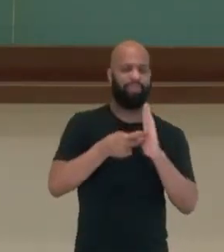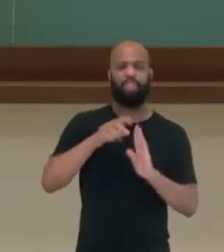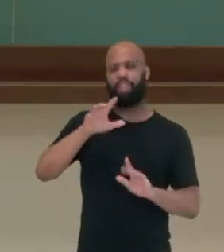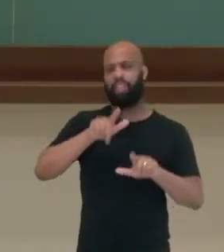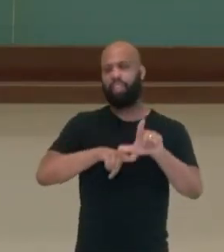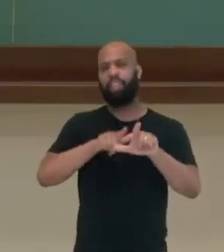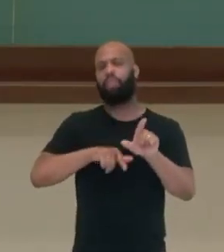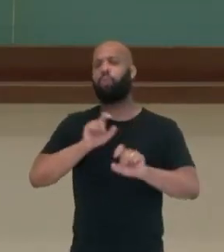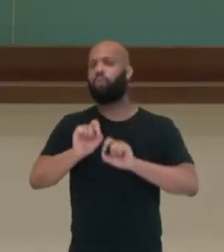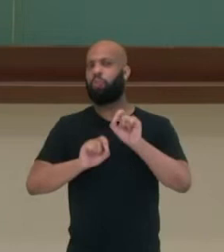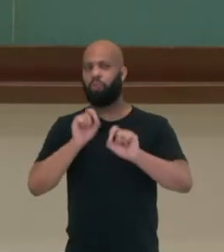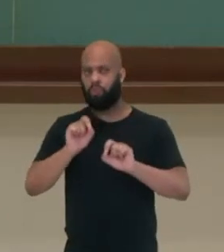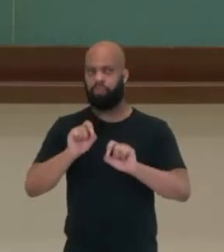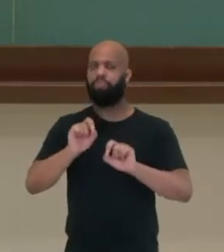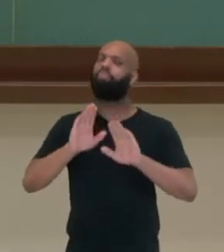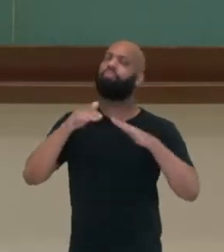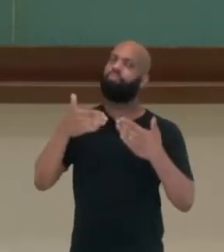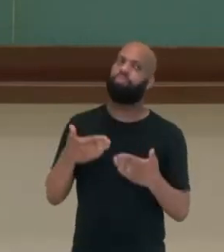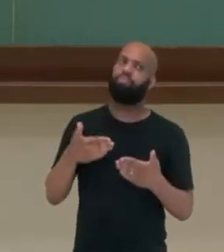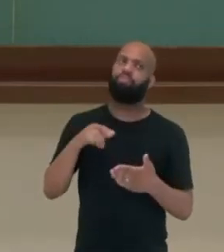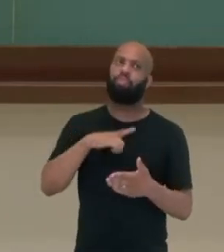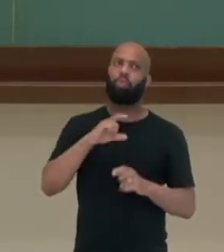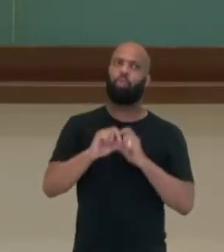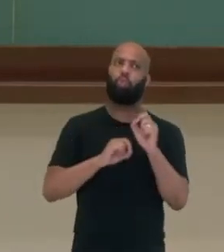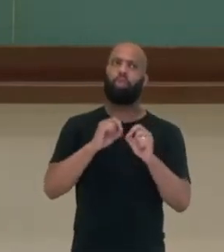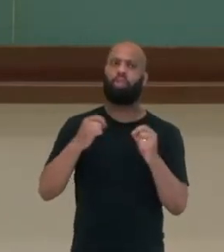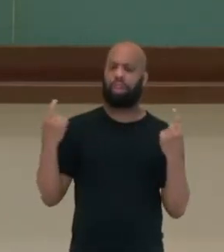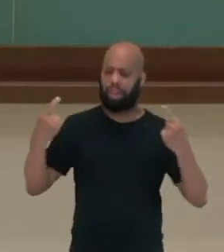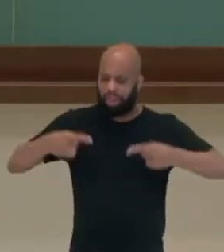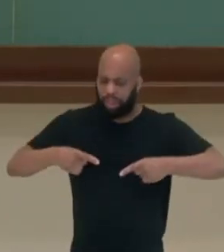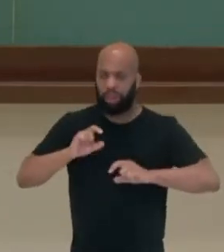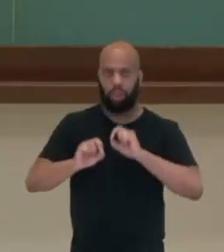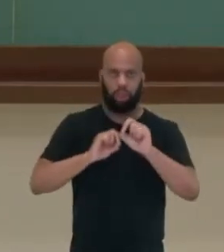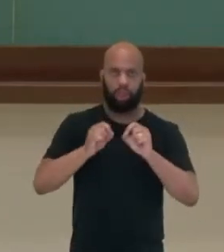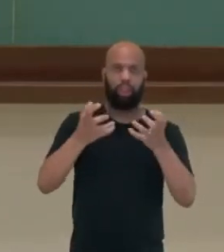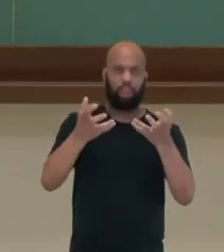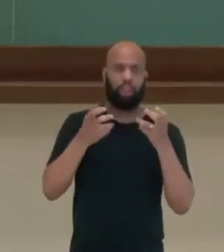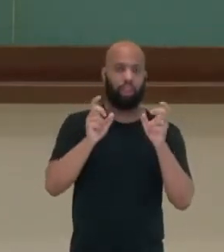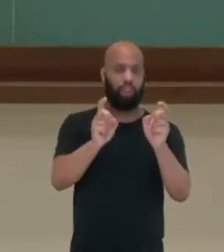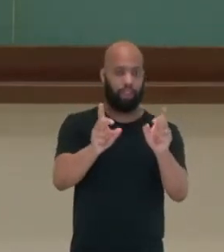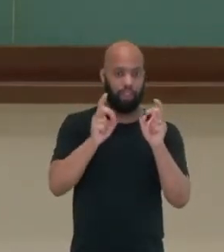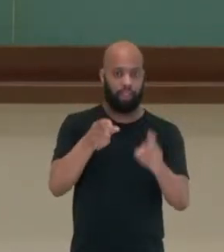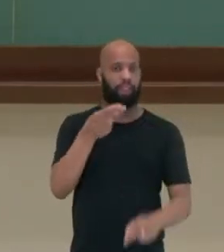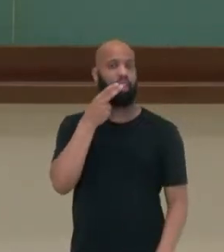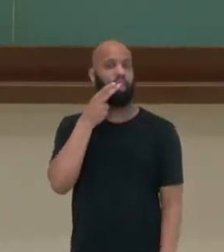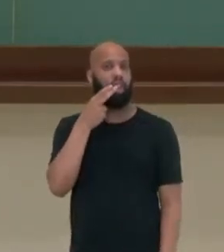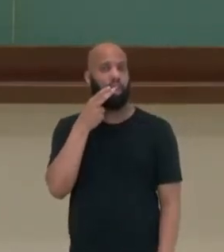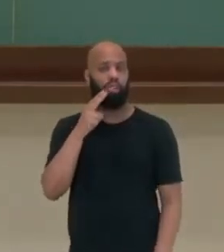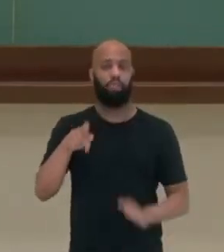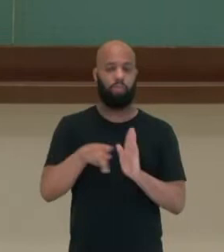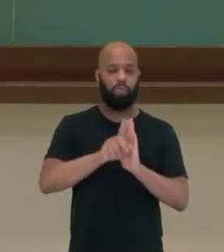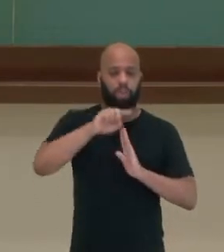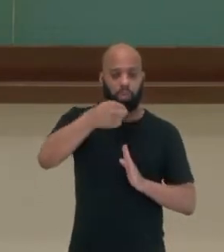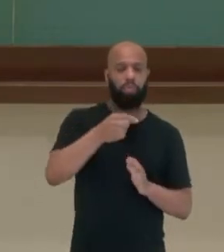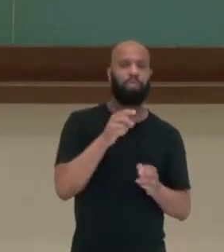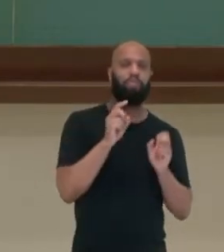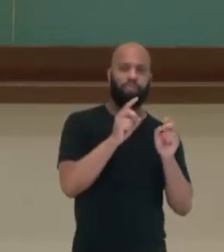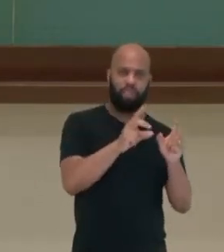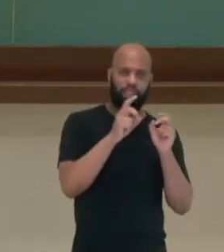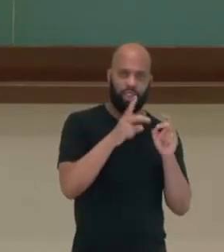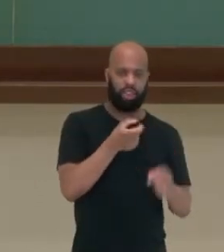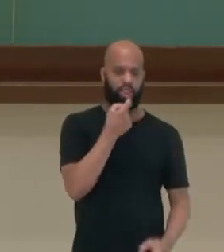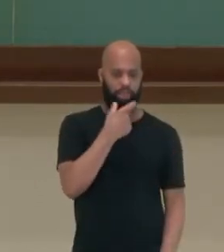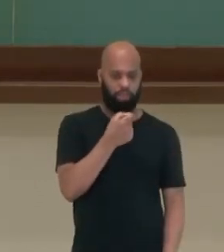falando? Olha, então, a corrida é para quê? Vender cigarro, cigarro para vender remédio, remédio para curar a